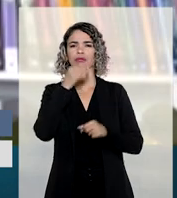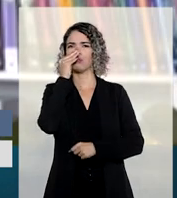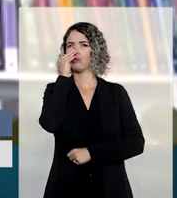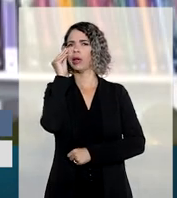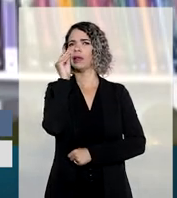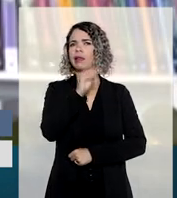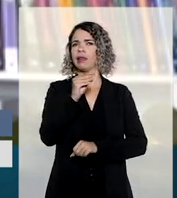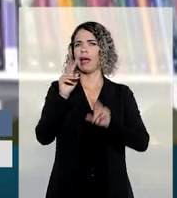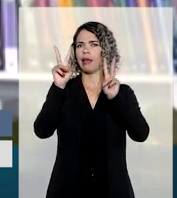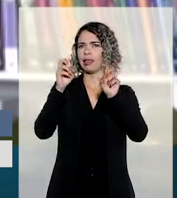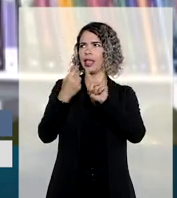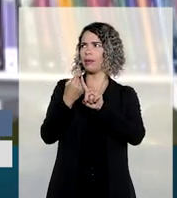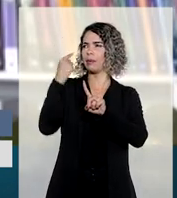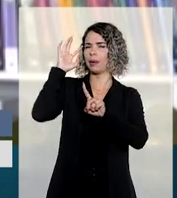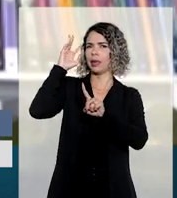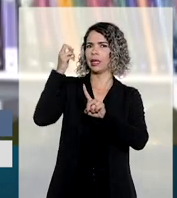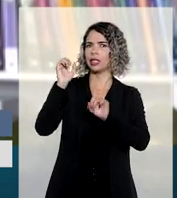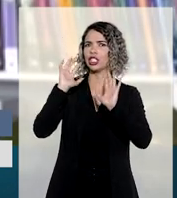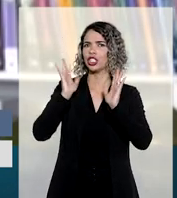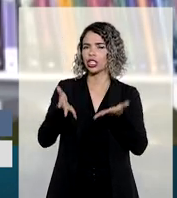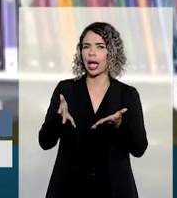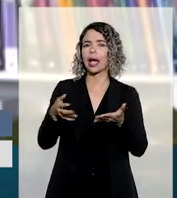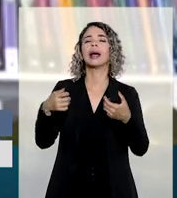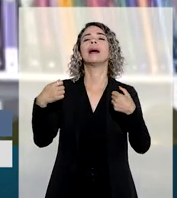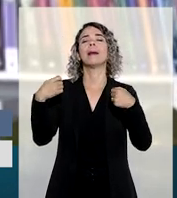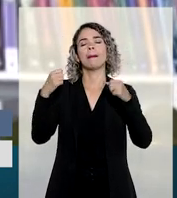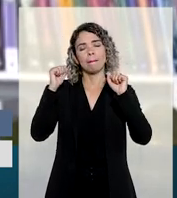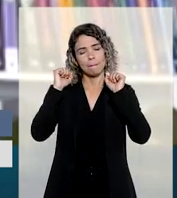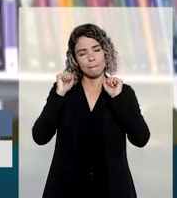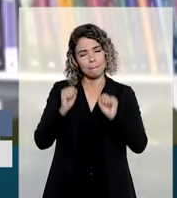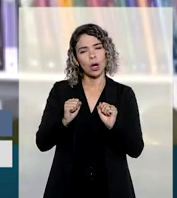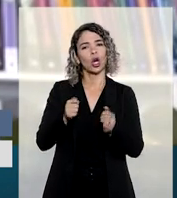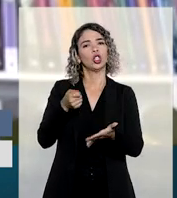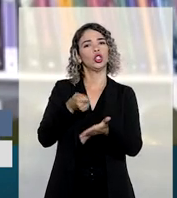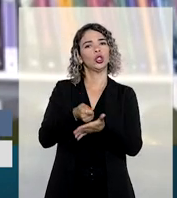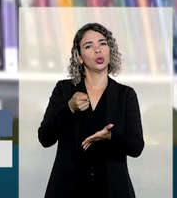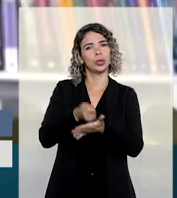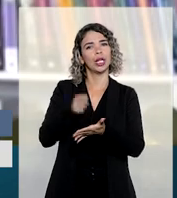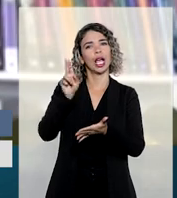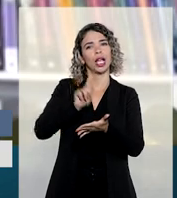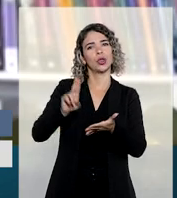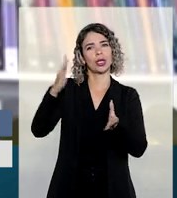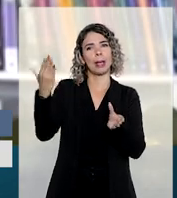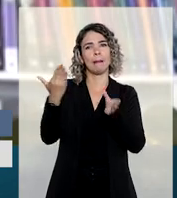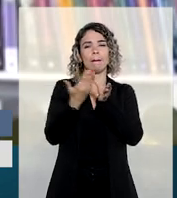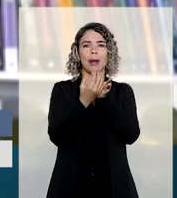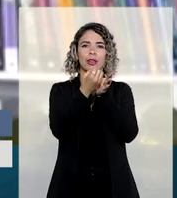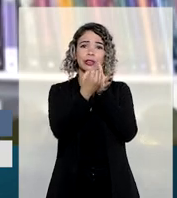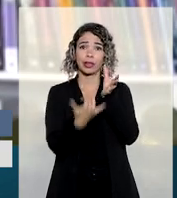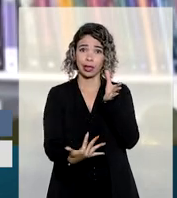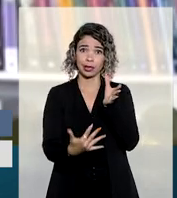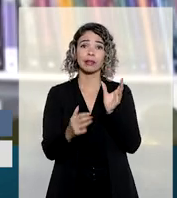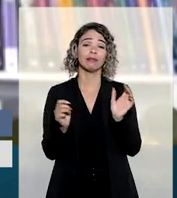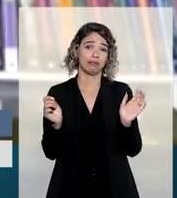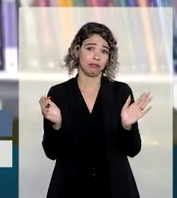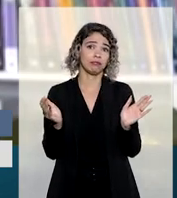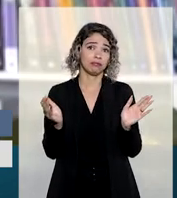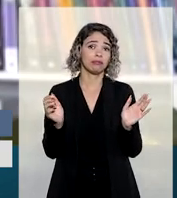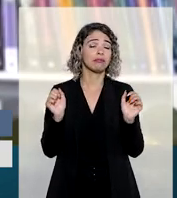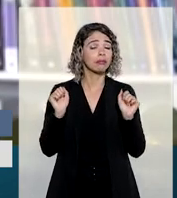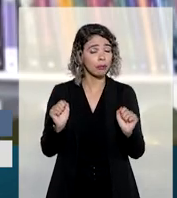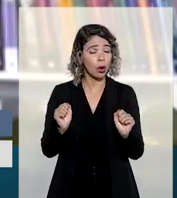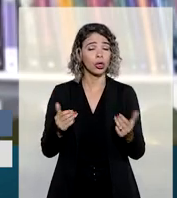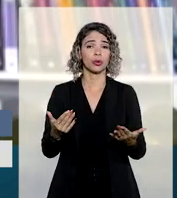decisão desconsiderar um precedente, é possível usar aí os embargos de declaração, porque nós estaremos diante de uma omissão. E não parece